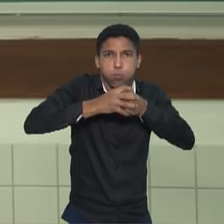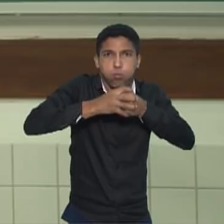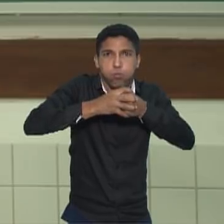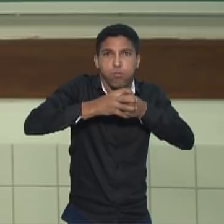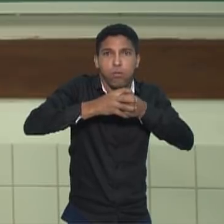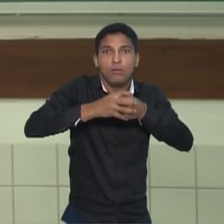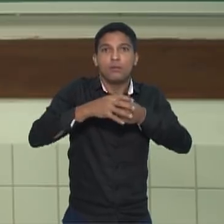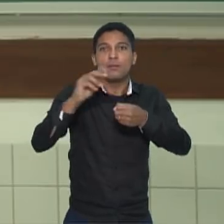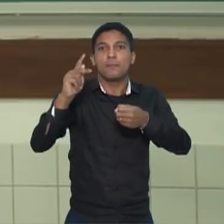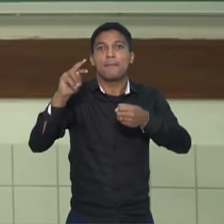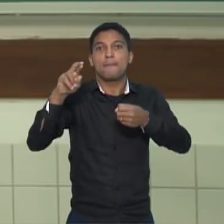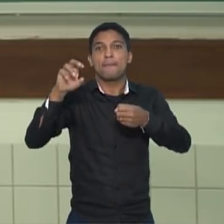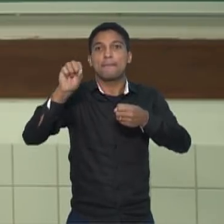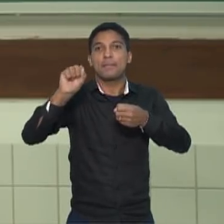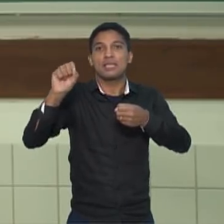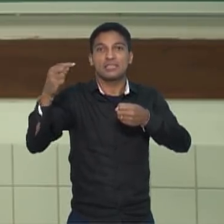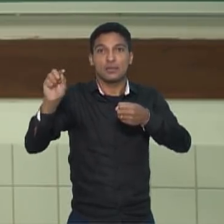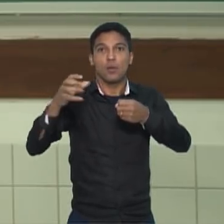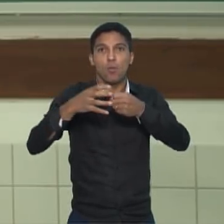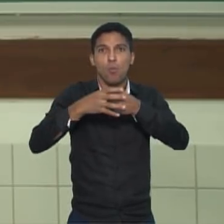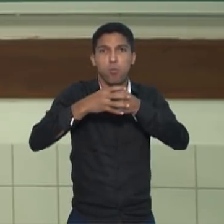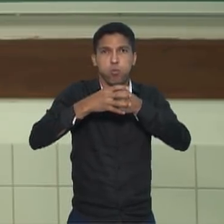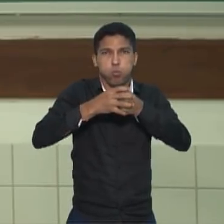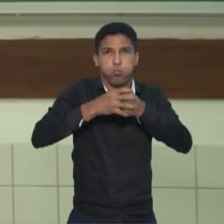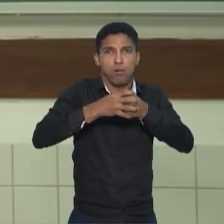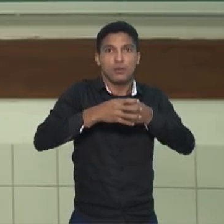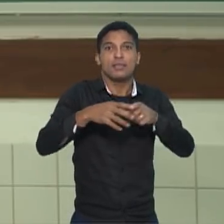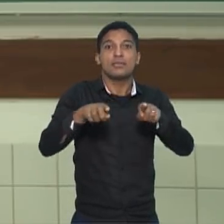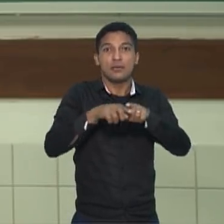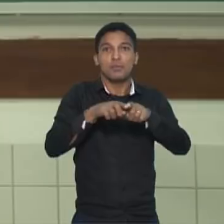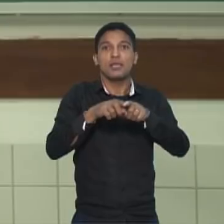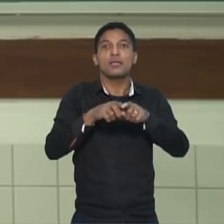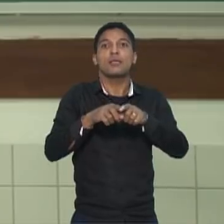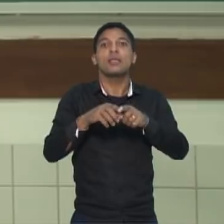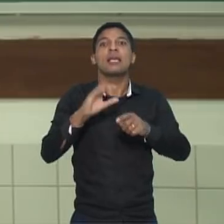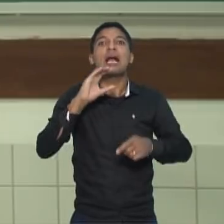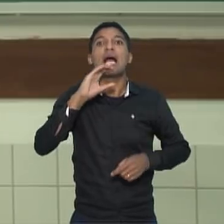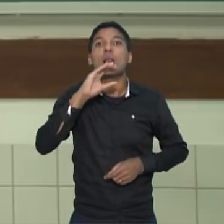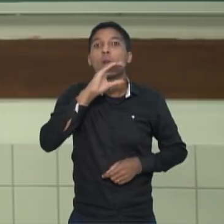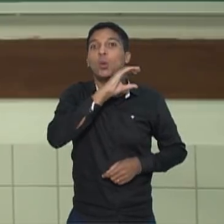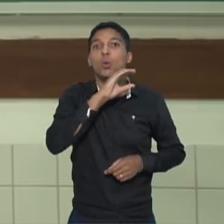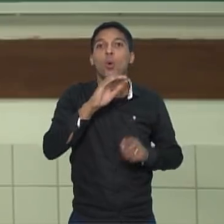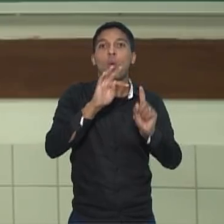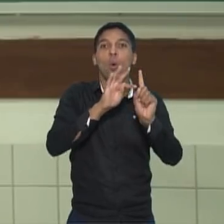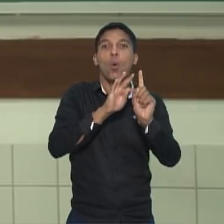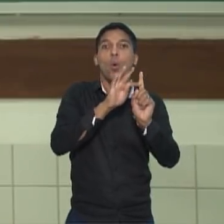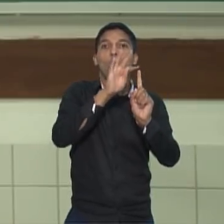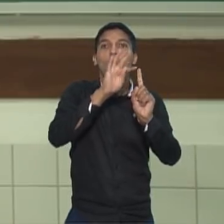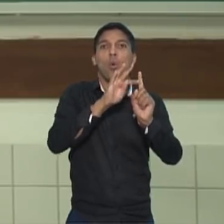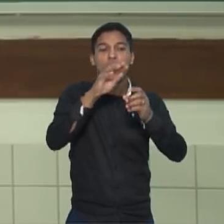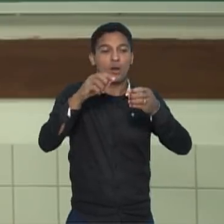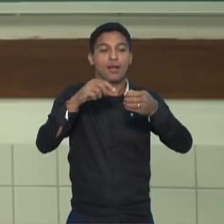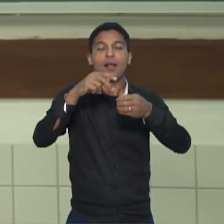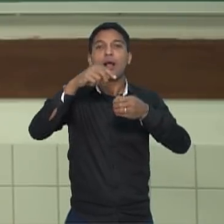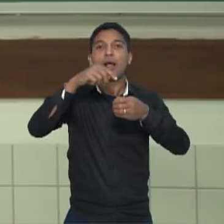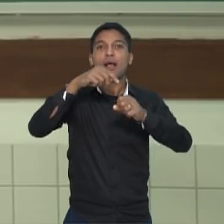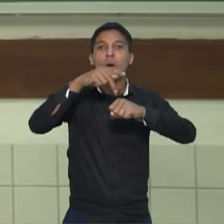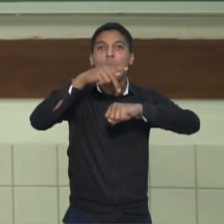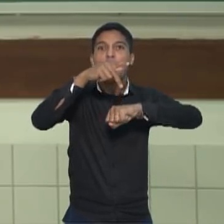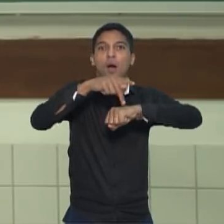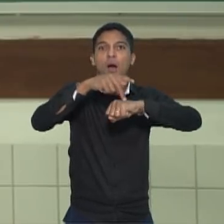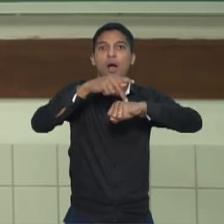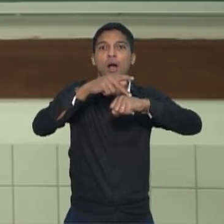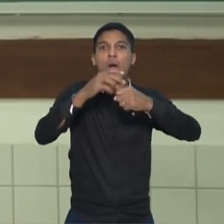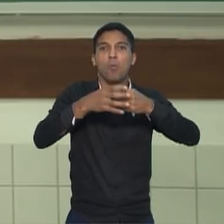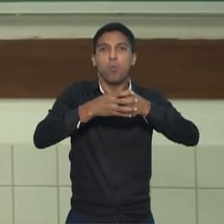da Terra, passa para o manto e consecutivamente para a crosta. Então, a rocha metamórfica era um